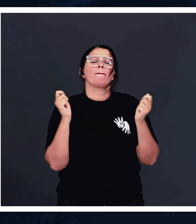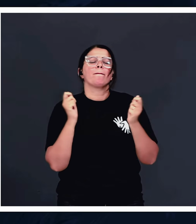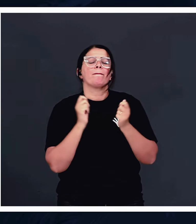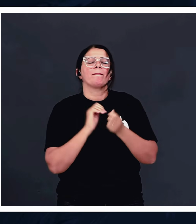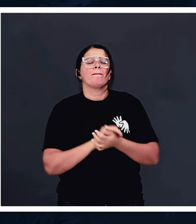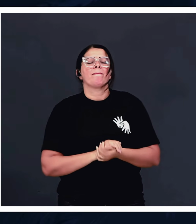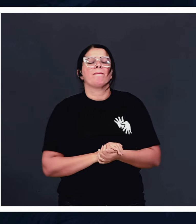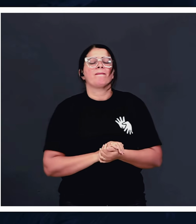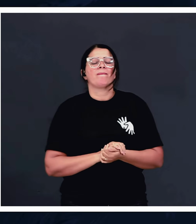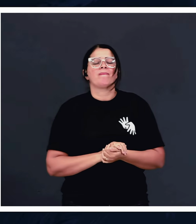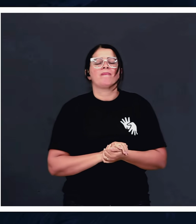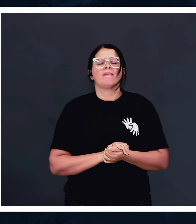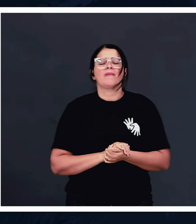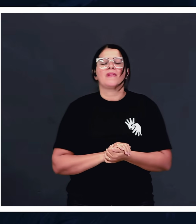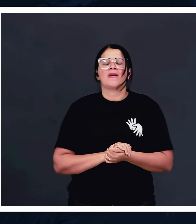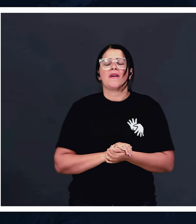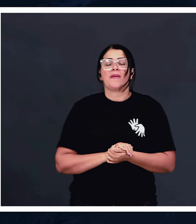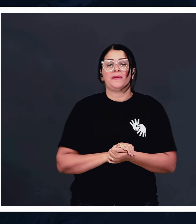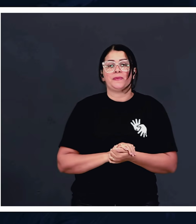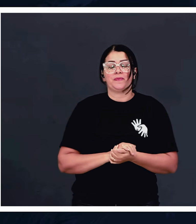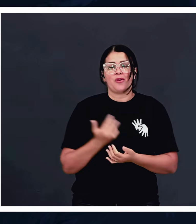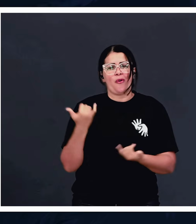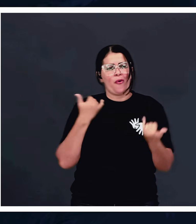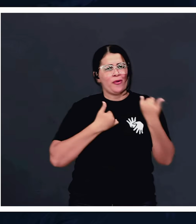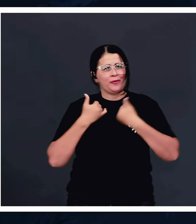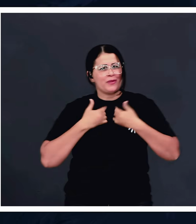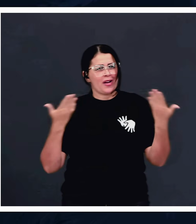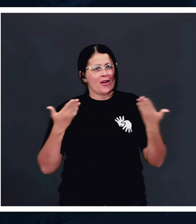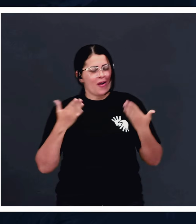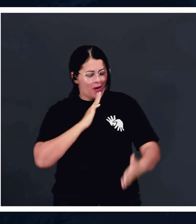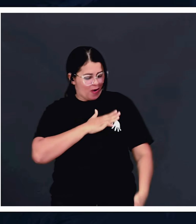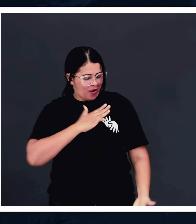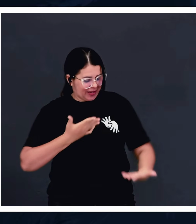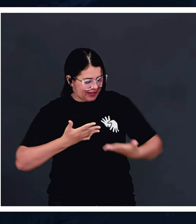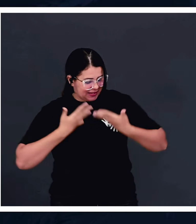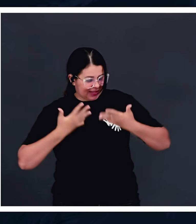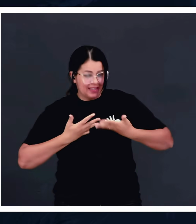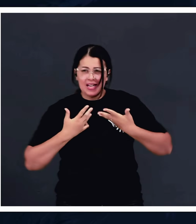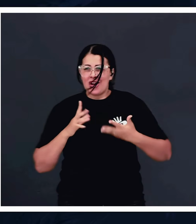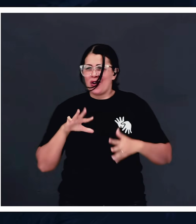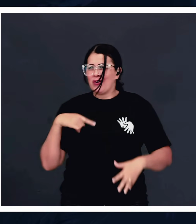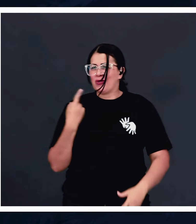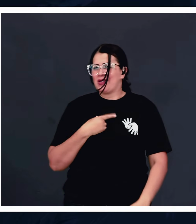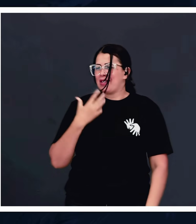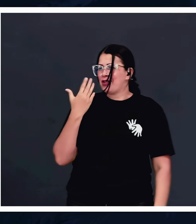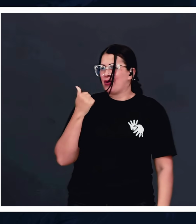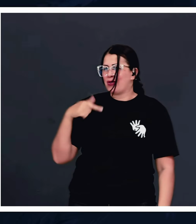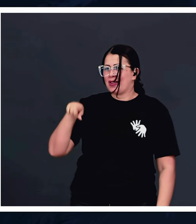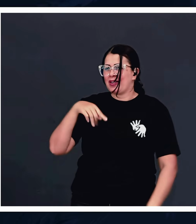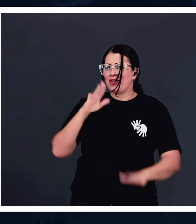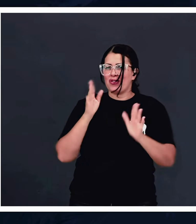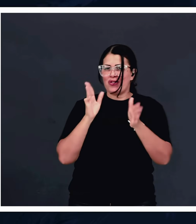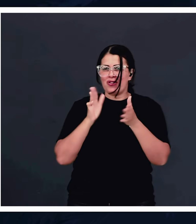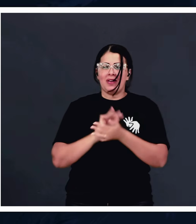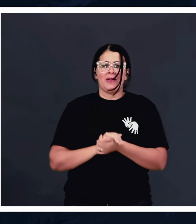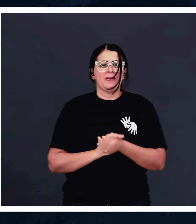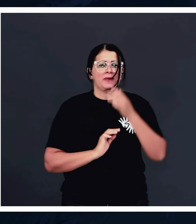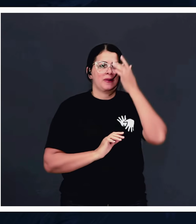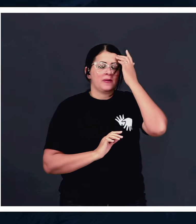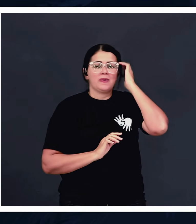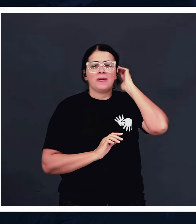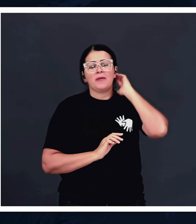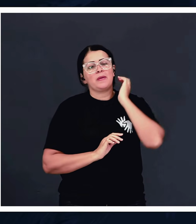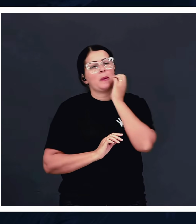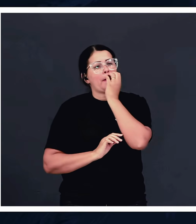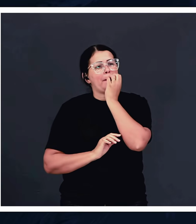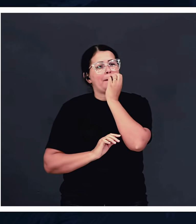Amados, eu recebi uma informação que alegrou muito meu coração. Eu não sei se todos aqui já fazem, acredito que não todos,